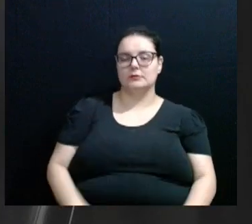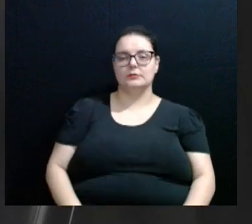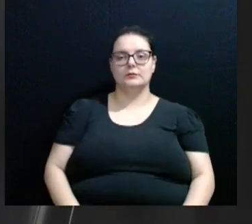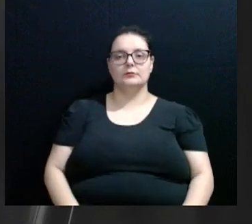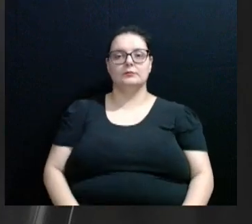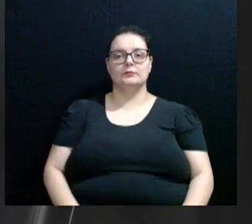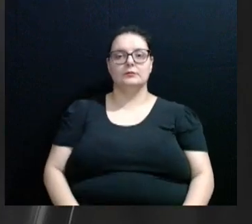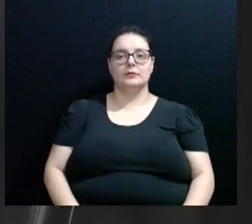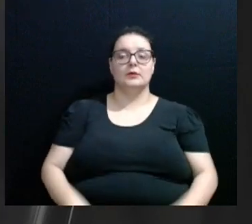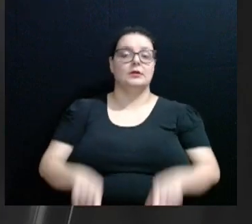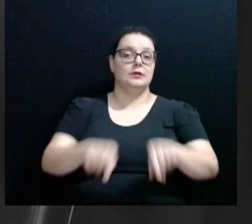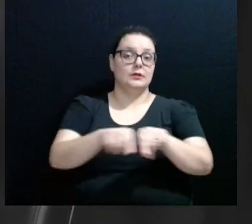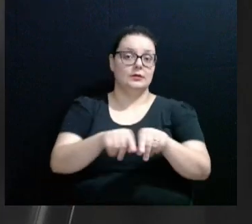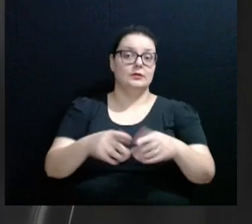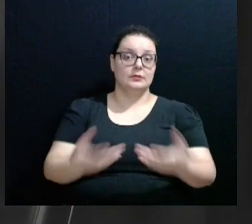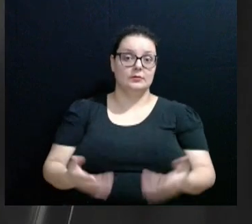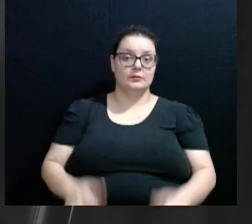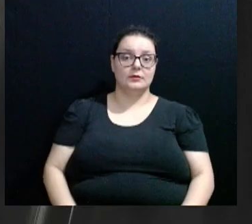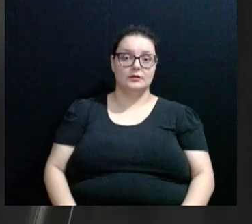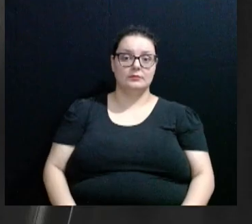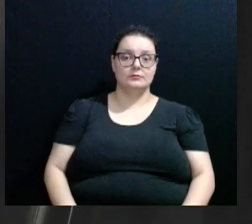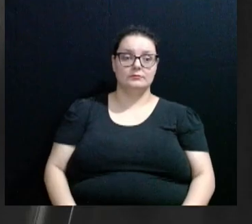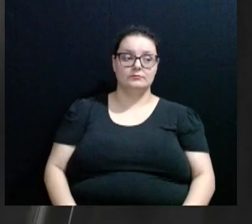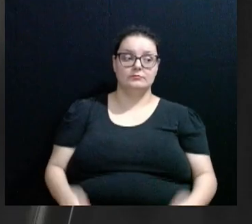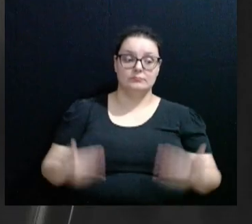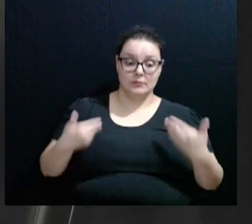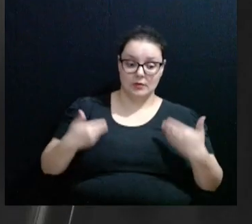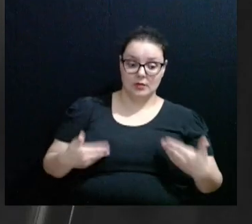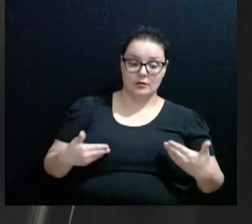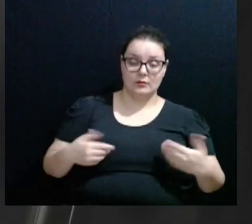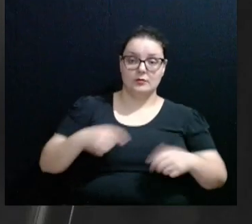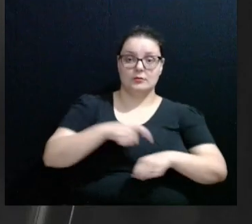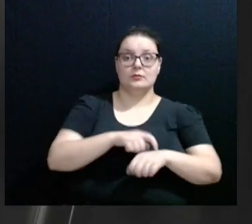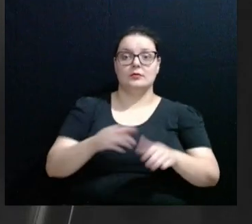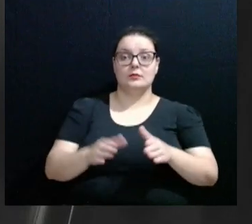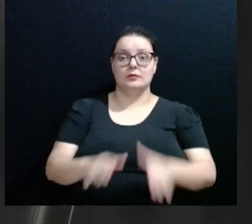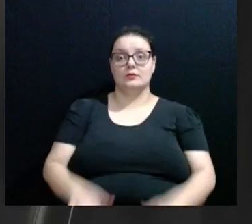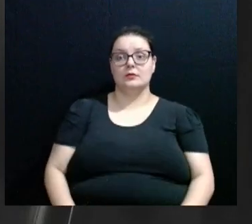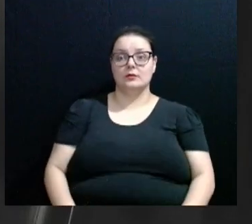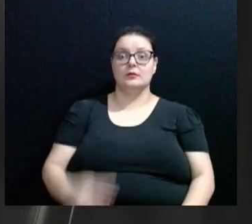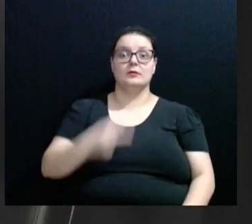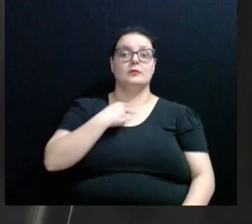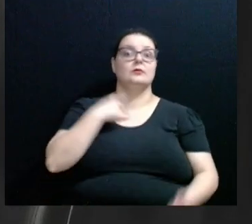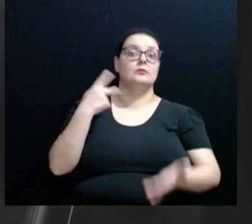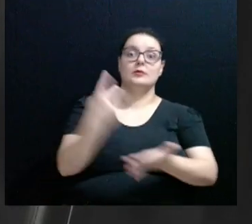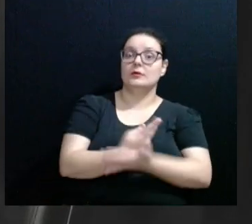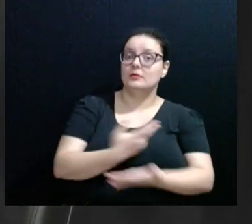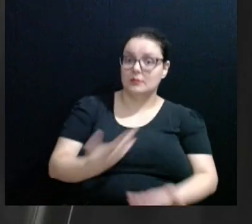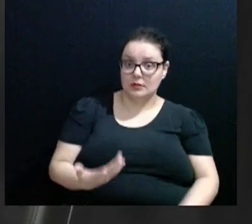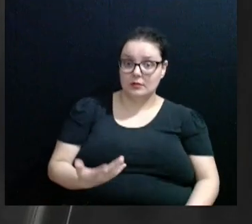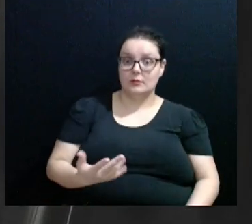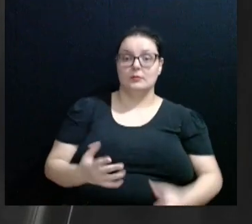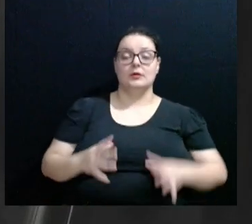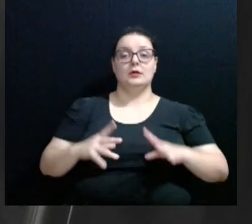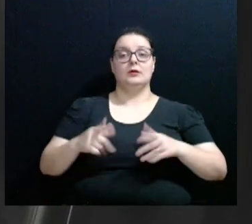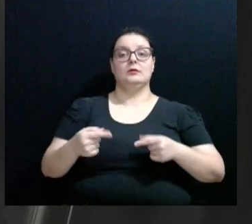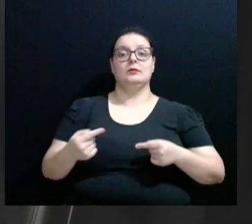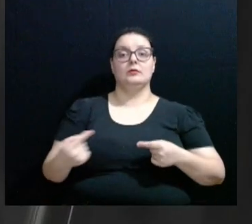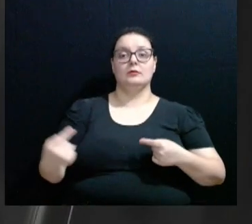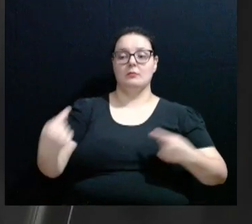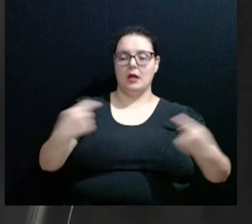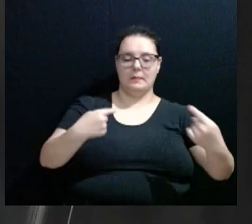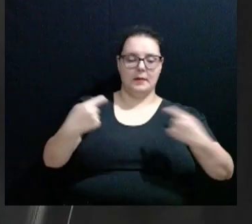ao mesmo tempo, eu me coloquei numa condição que eu falava assim, eu não posso errar. Porque tudo que apontavam para mim,